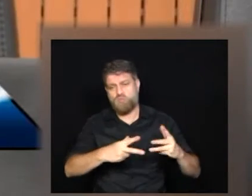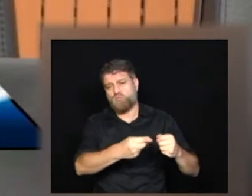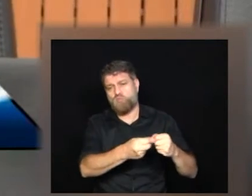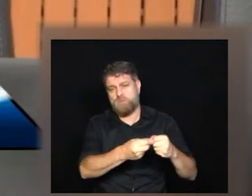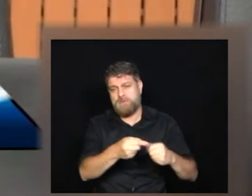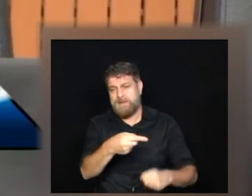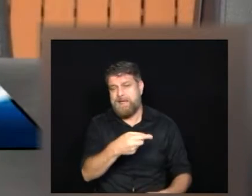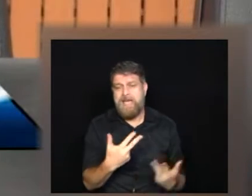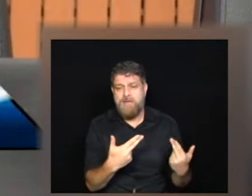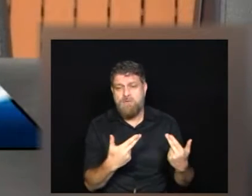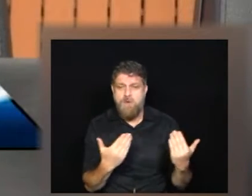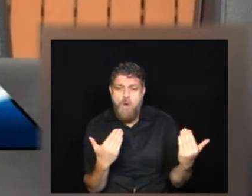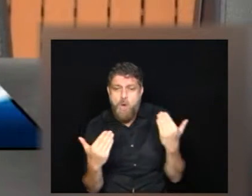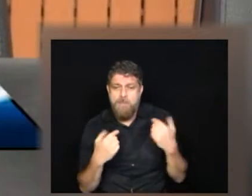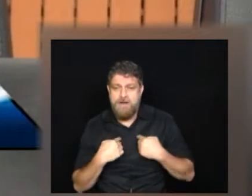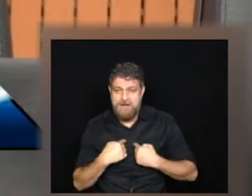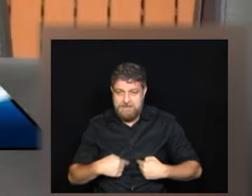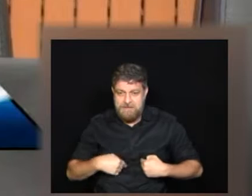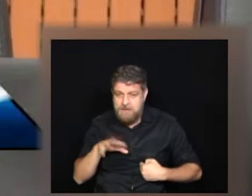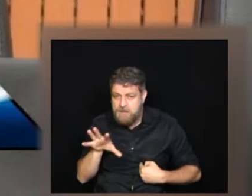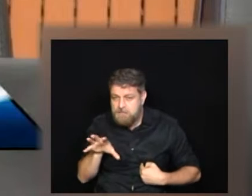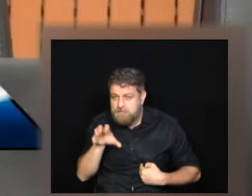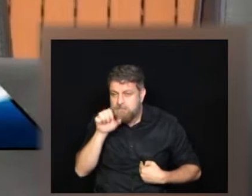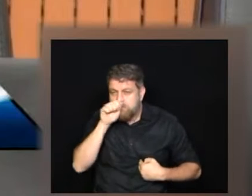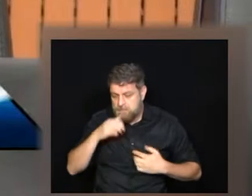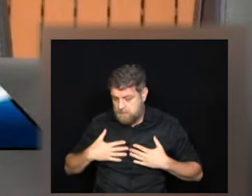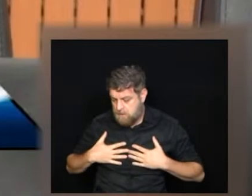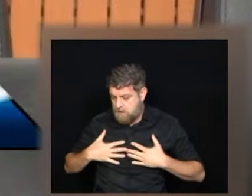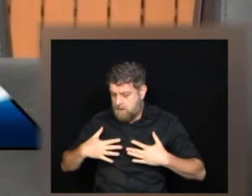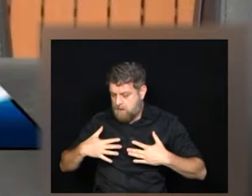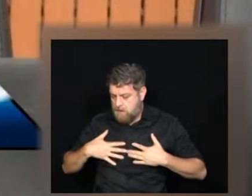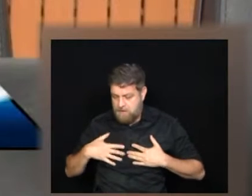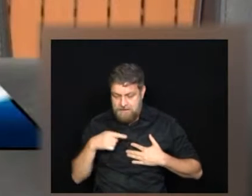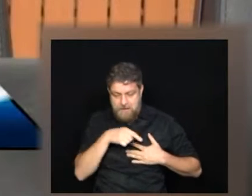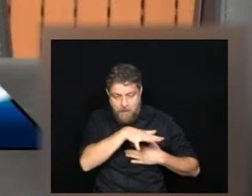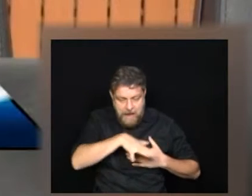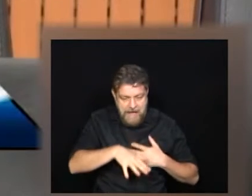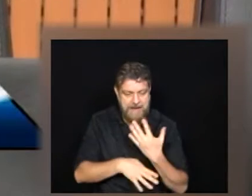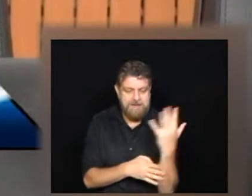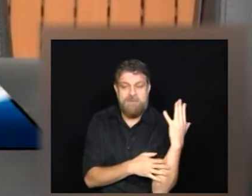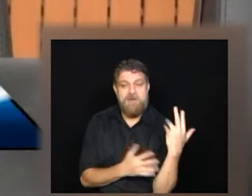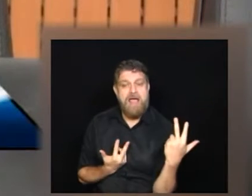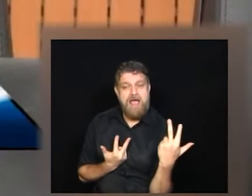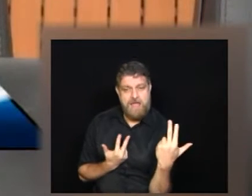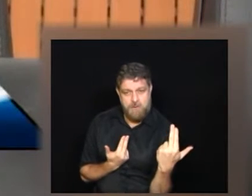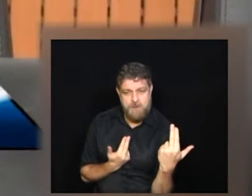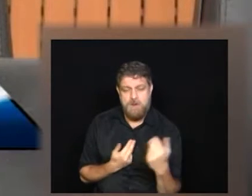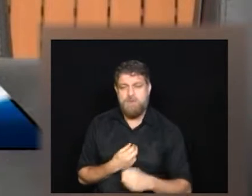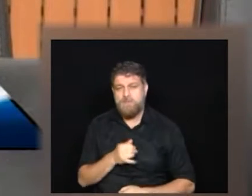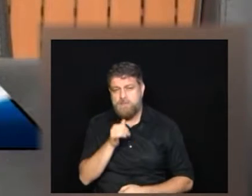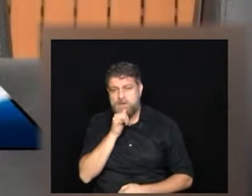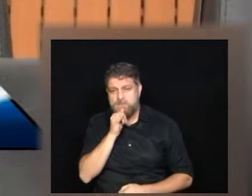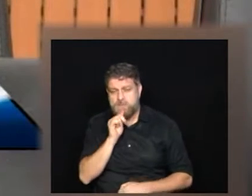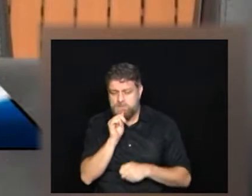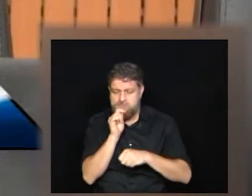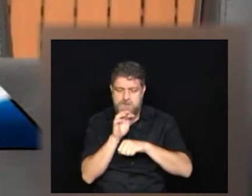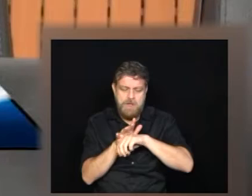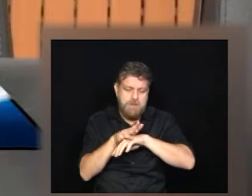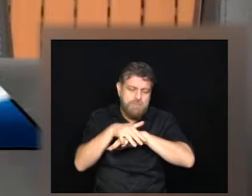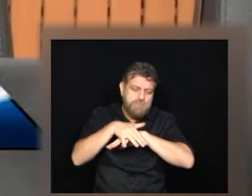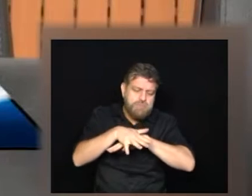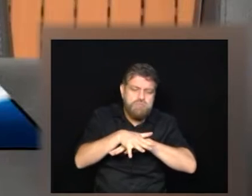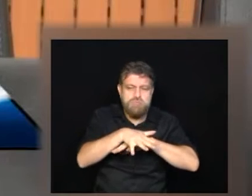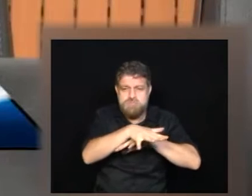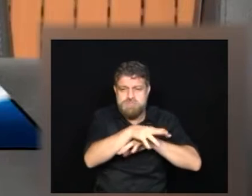que é o pulmão, é o nosso pulmão, né? Então, a preservação das nascentes,